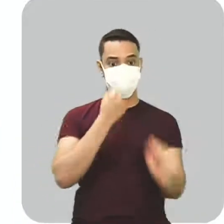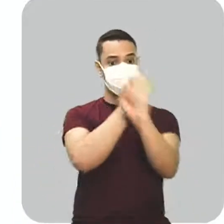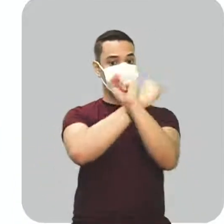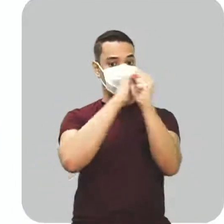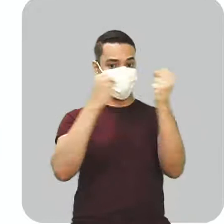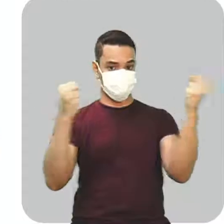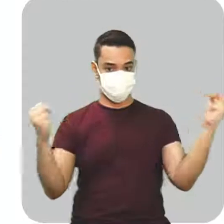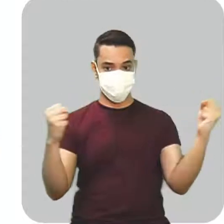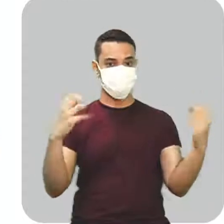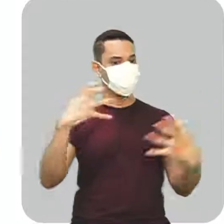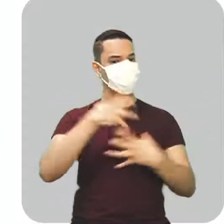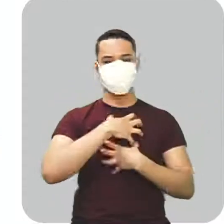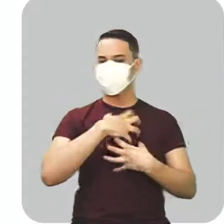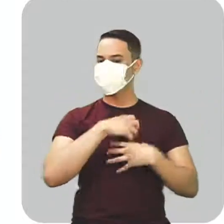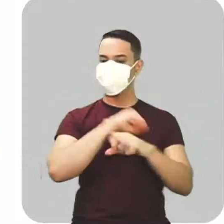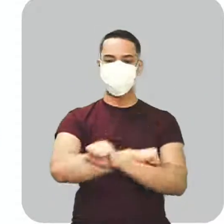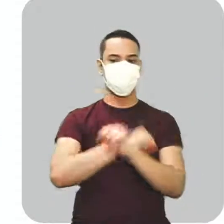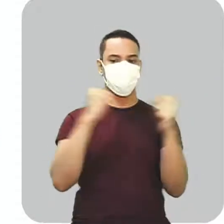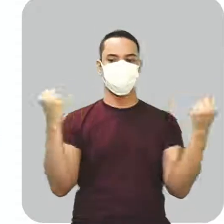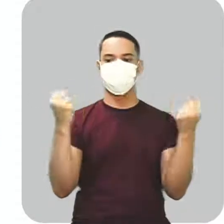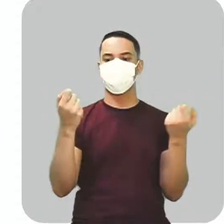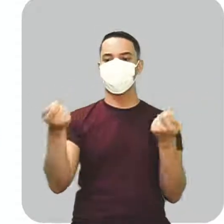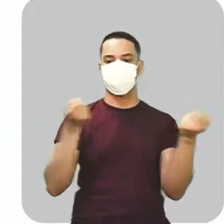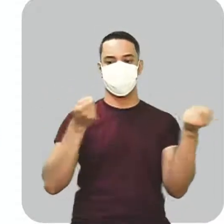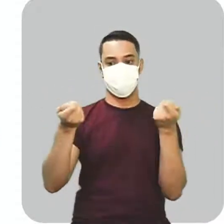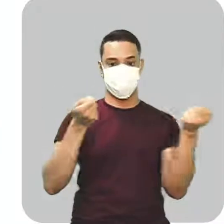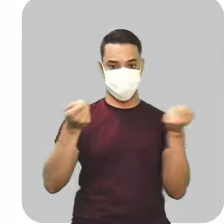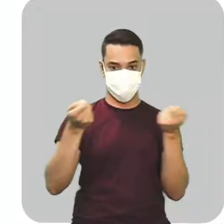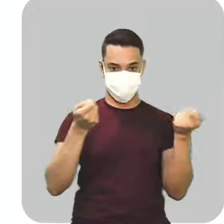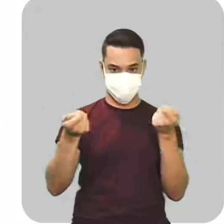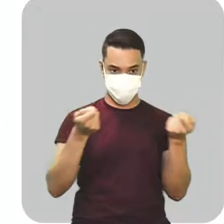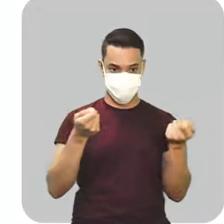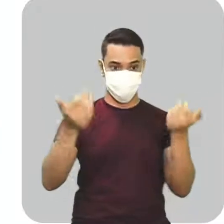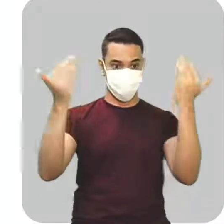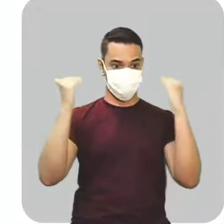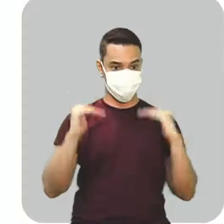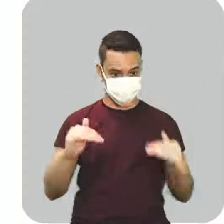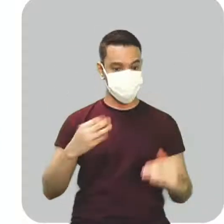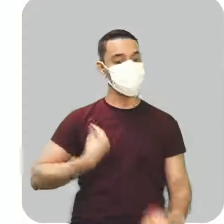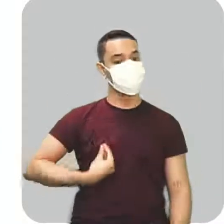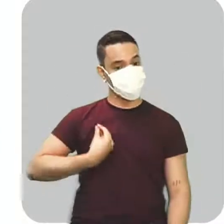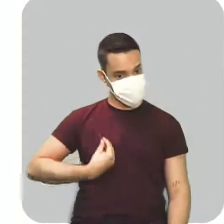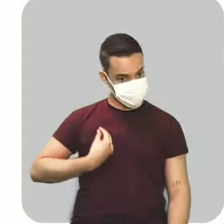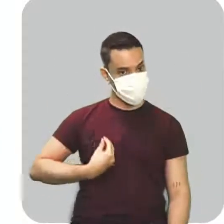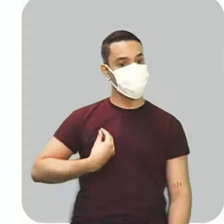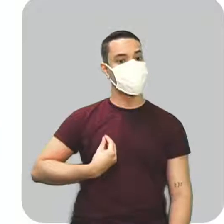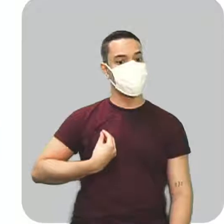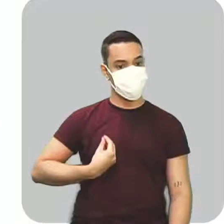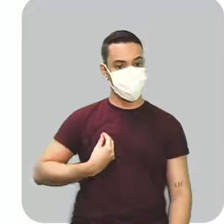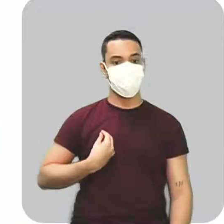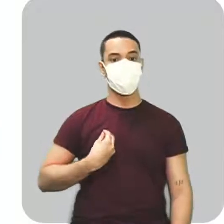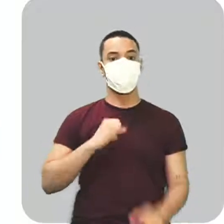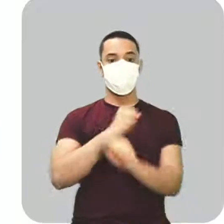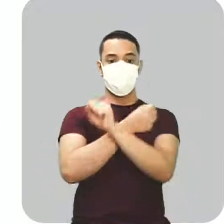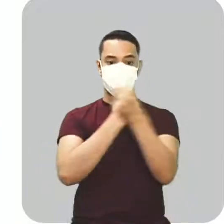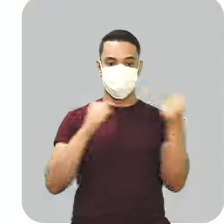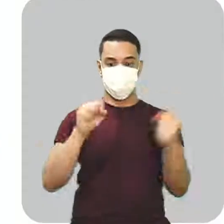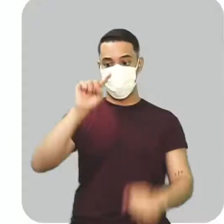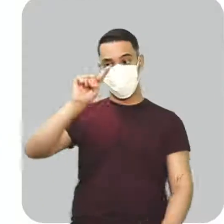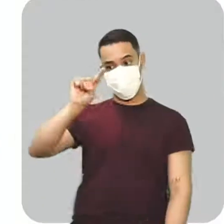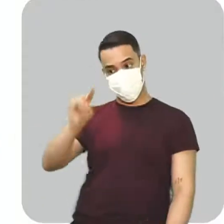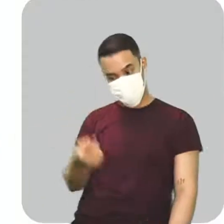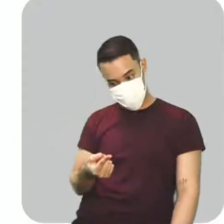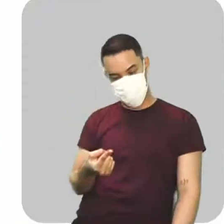eufórico de modo que não pôde se conter. Aí outro embaixo, estava eufórico, vírgula, de modo que não pode